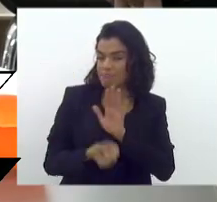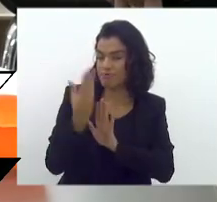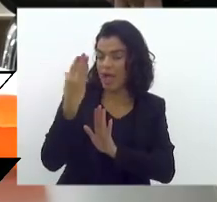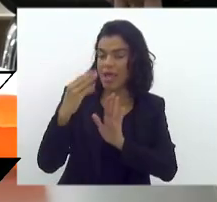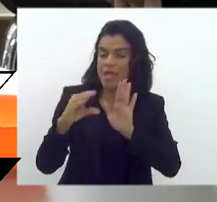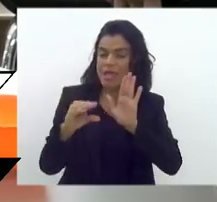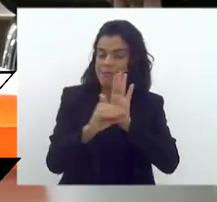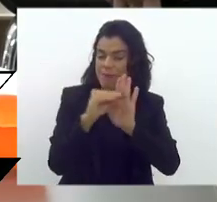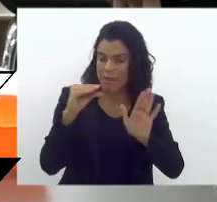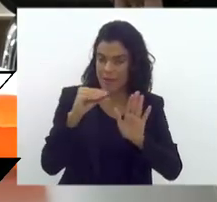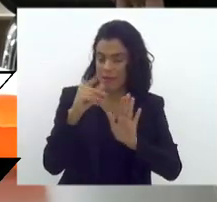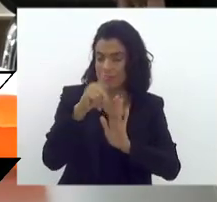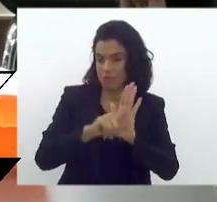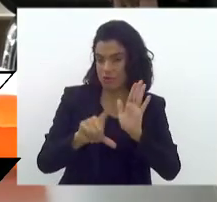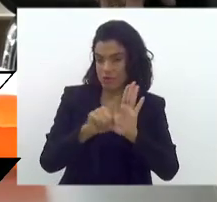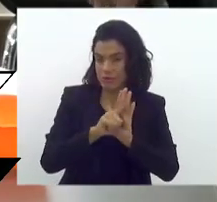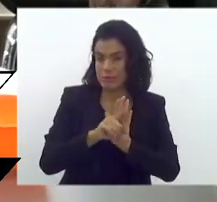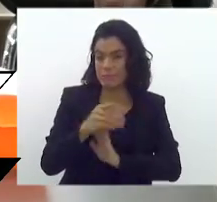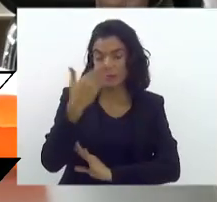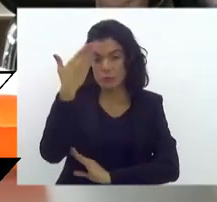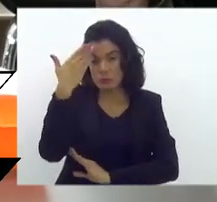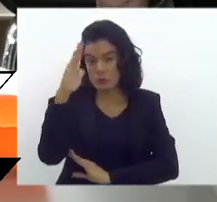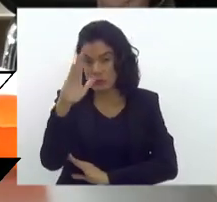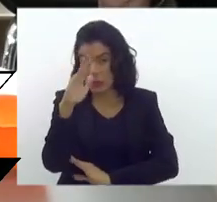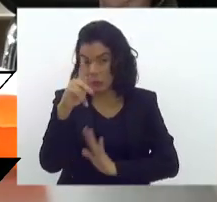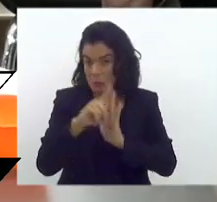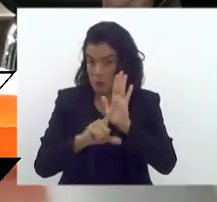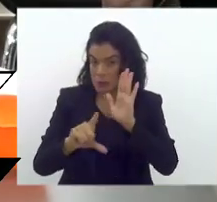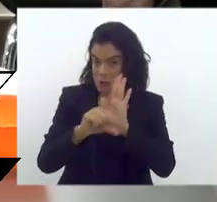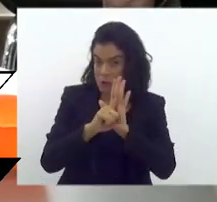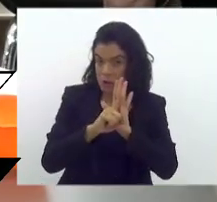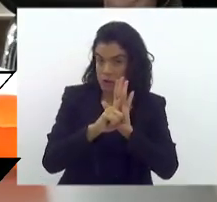não sei se esse projeto